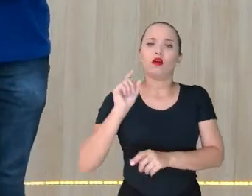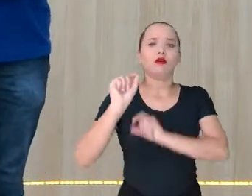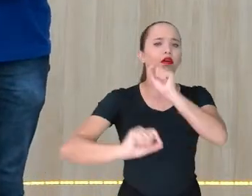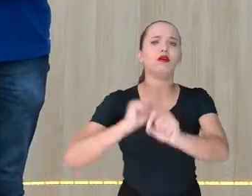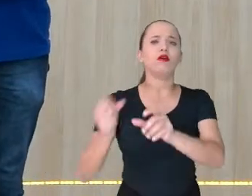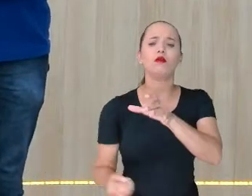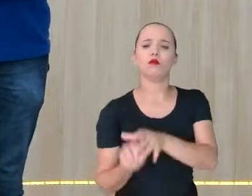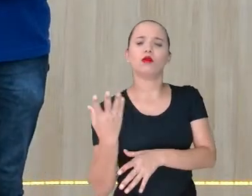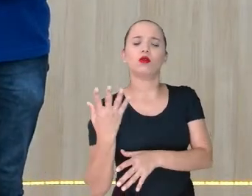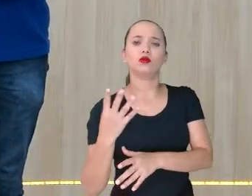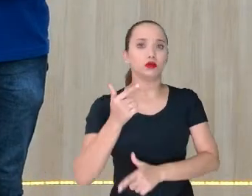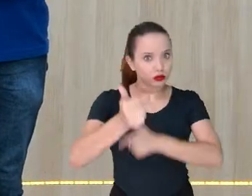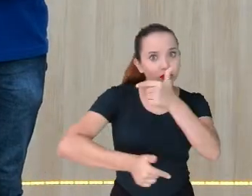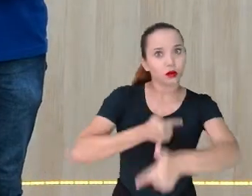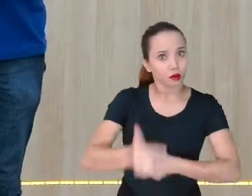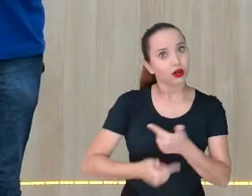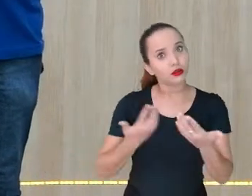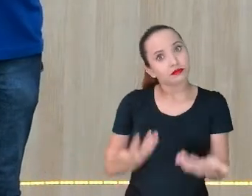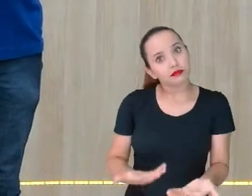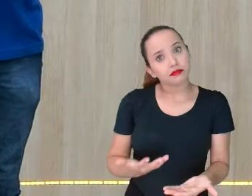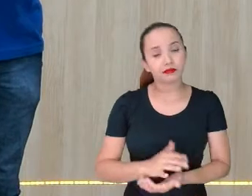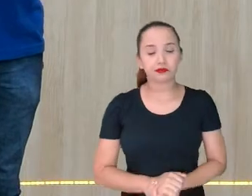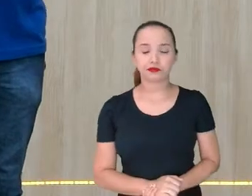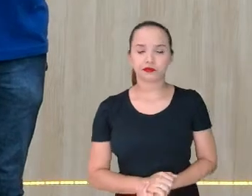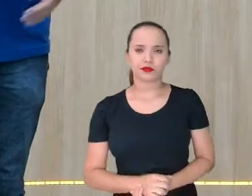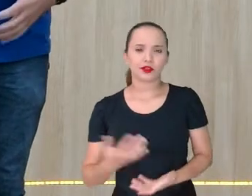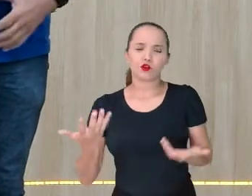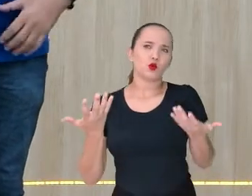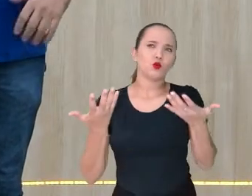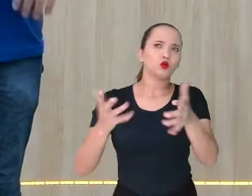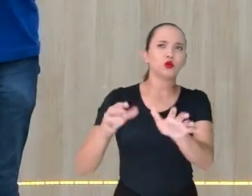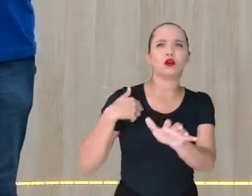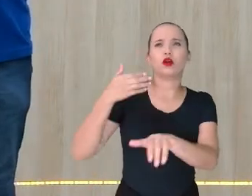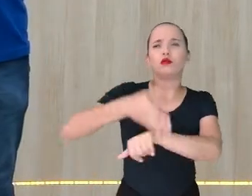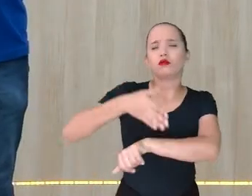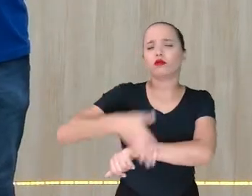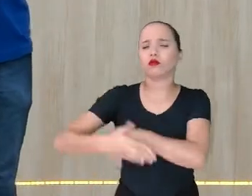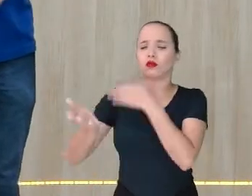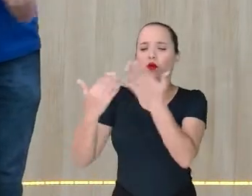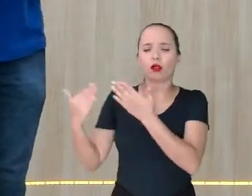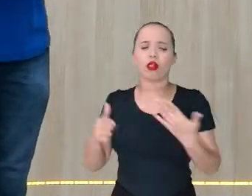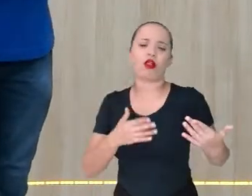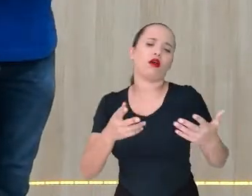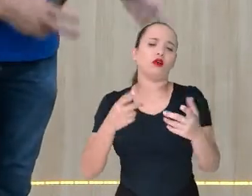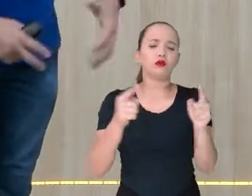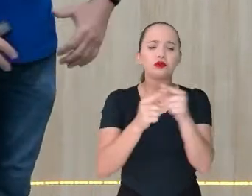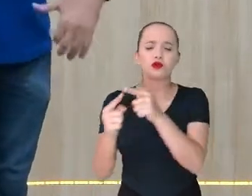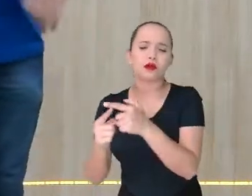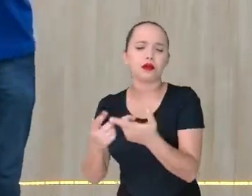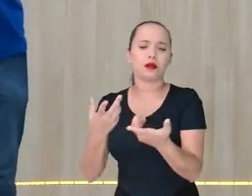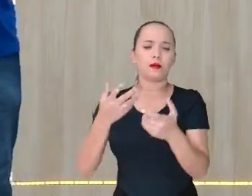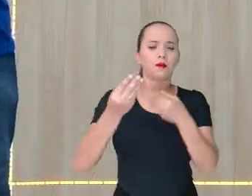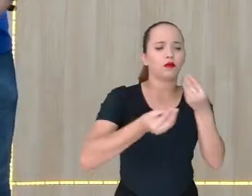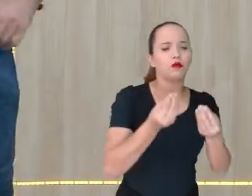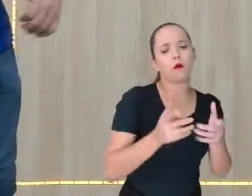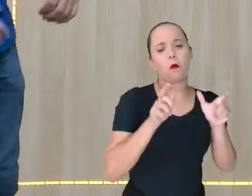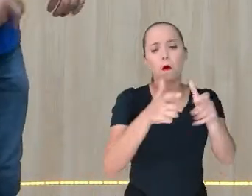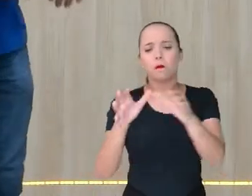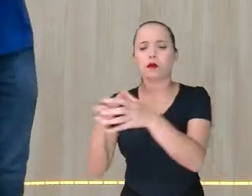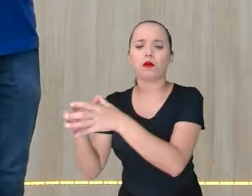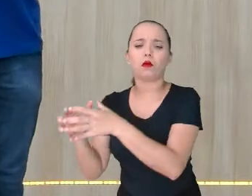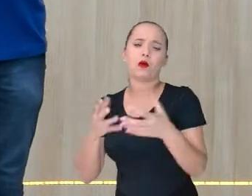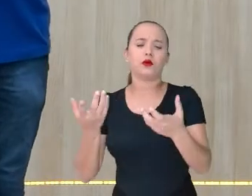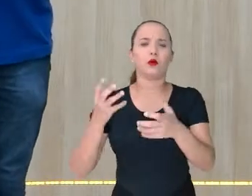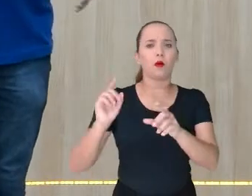trabalhador. Não é? Eu não quero aqui entrar nessa questão de discussão de meios de produção, modos de produção, de proletariado, né? E